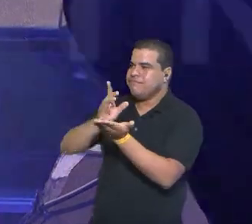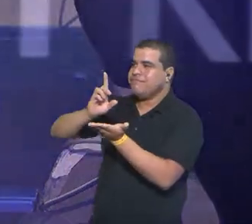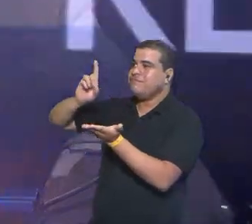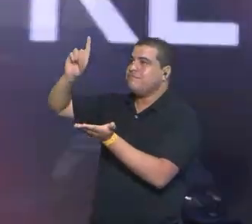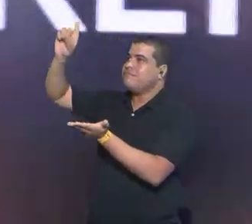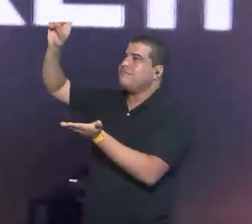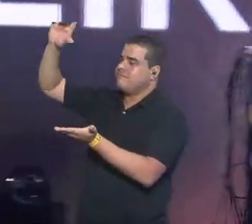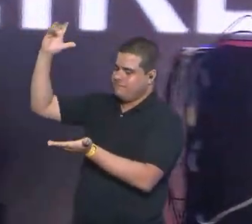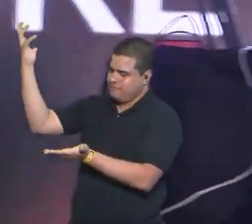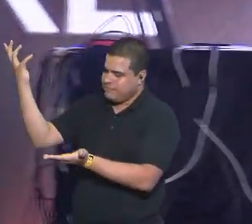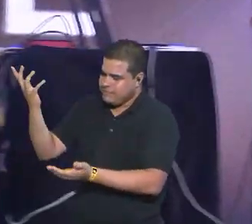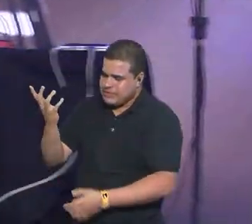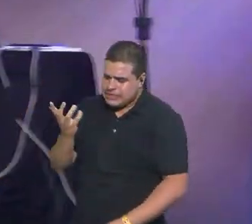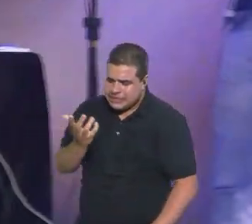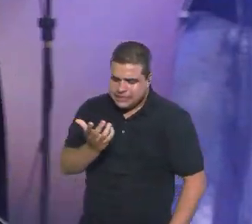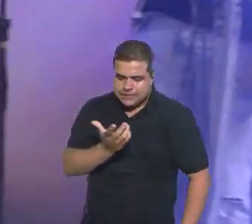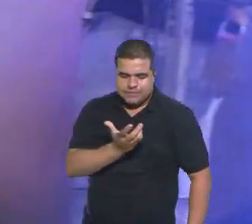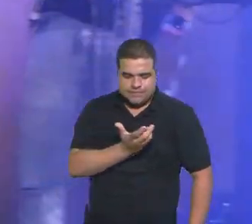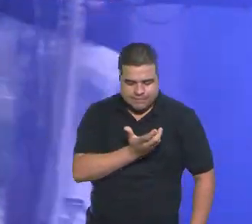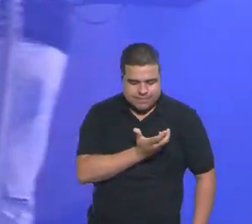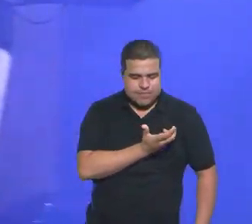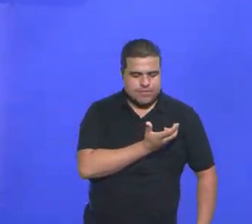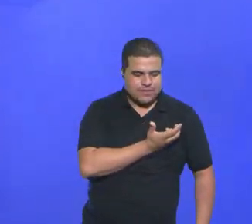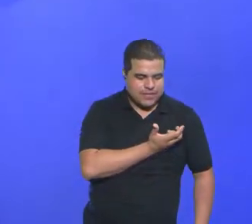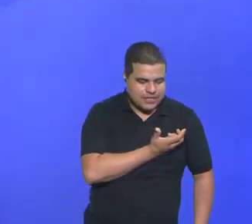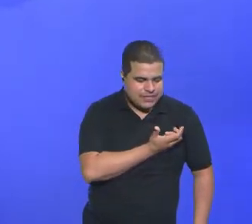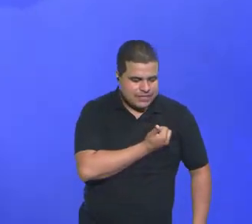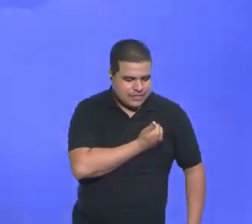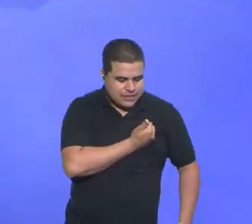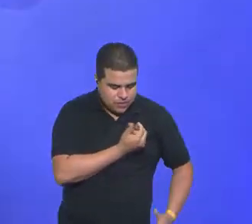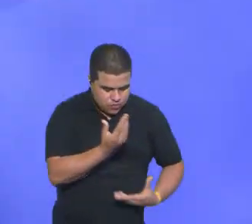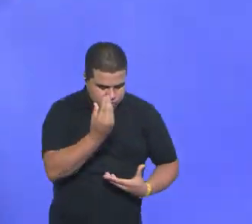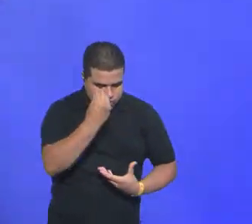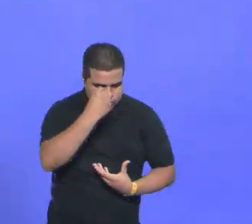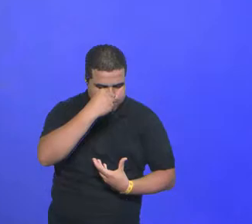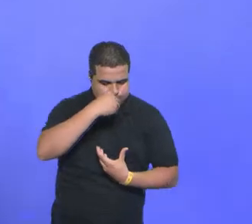tua palavra trouxe salvação